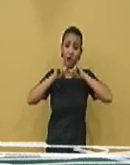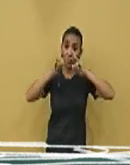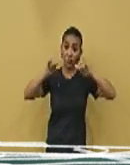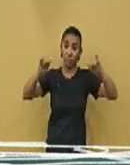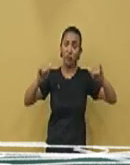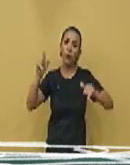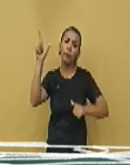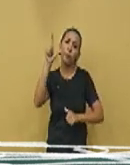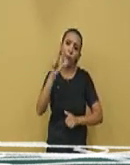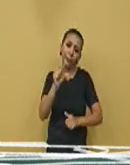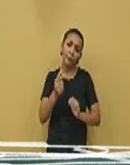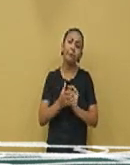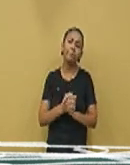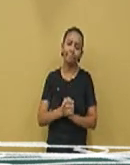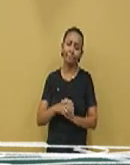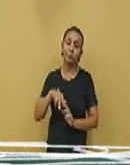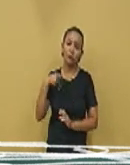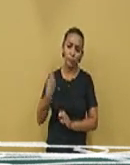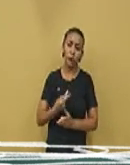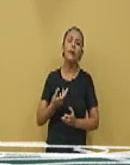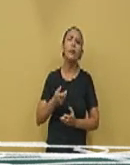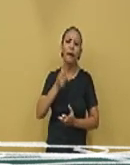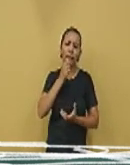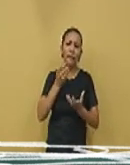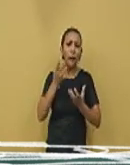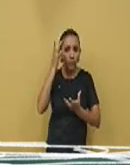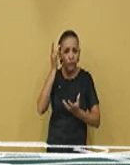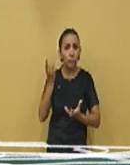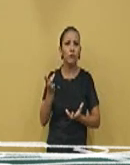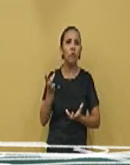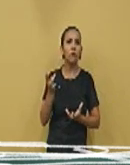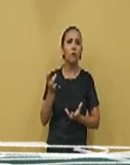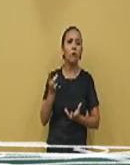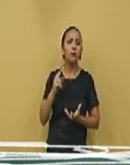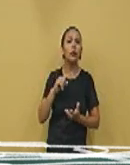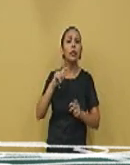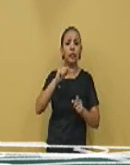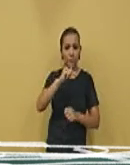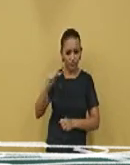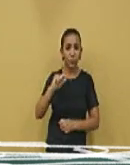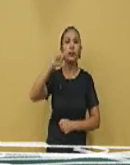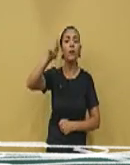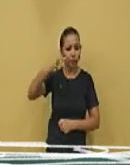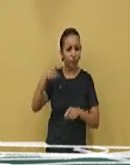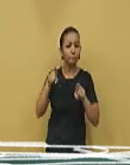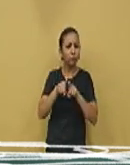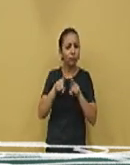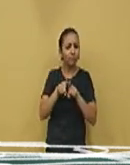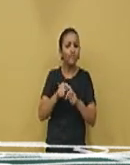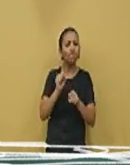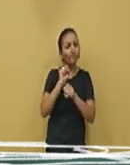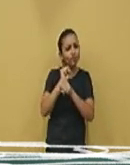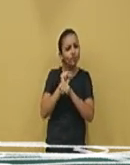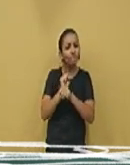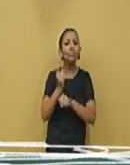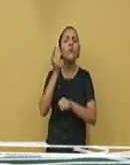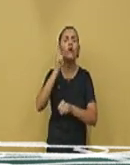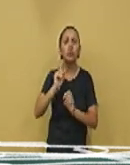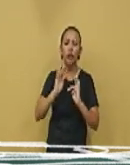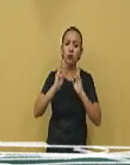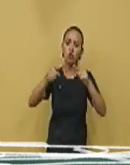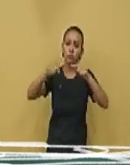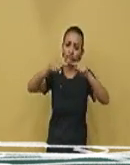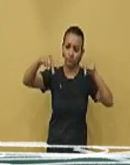curto, mas nós ainda iremos passar amanhã e na semana que vem. Esperamos dar conta de passar por